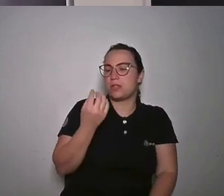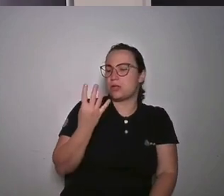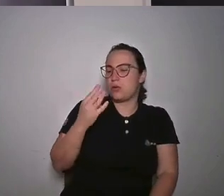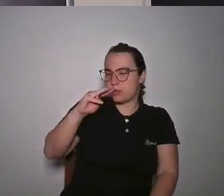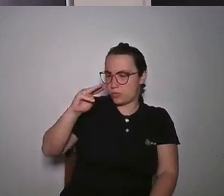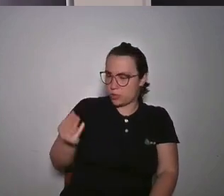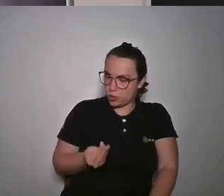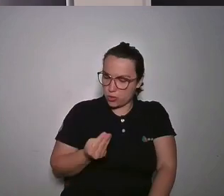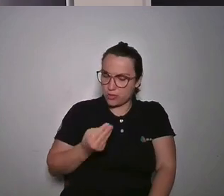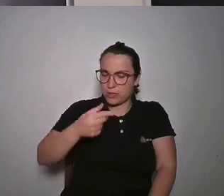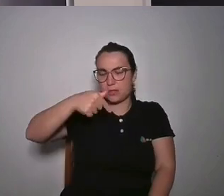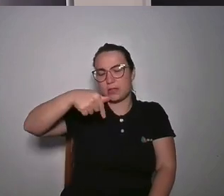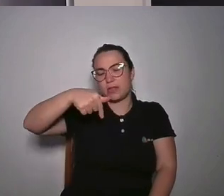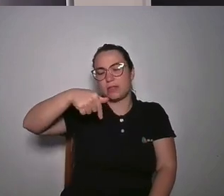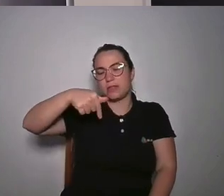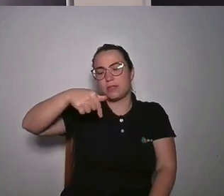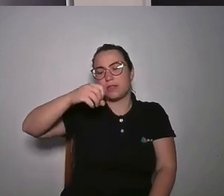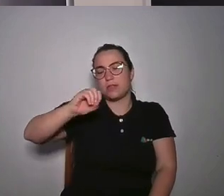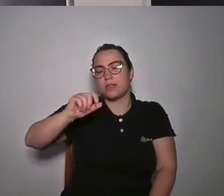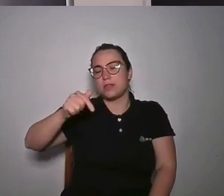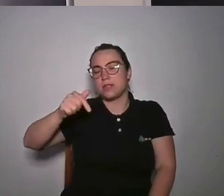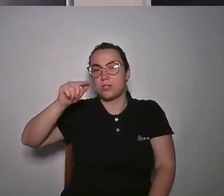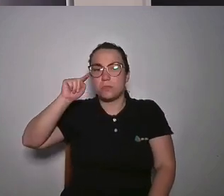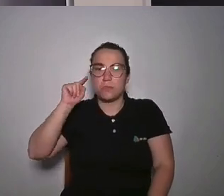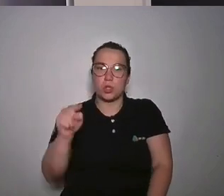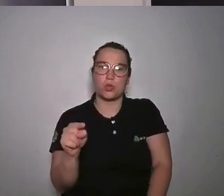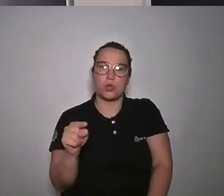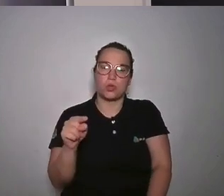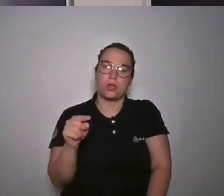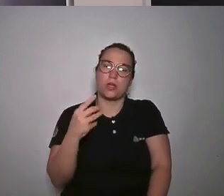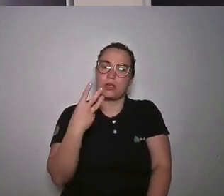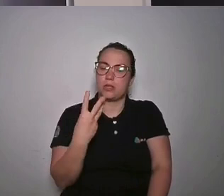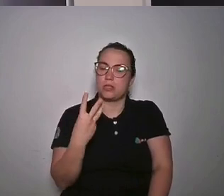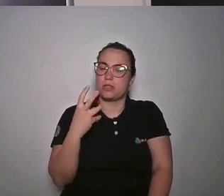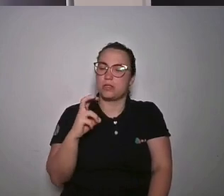milhões, 707 mil,